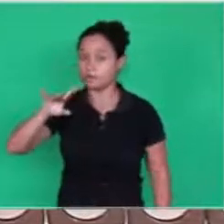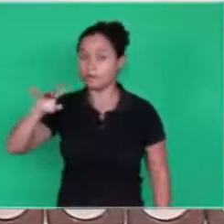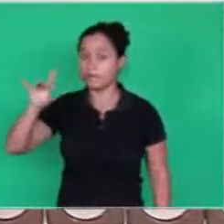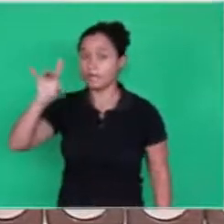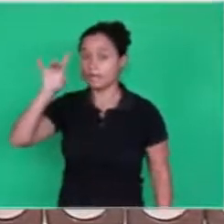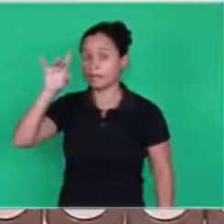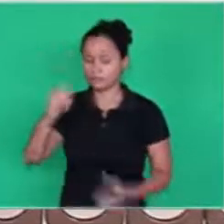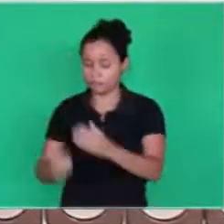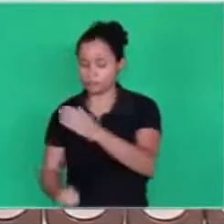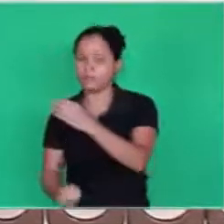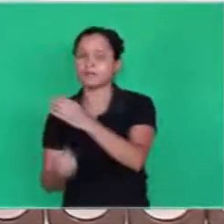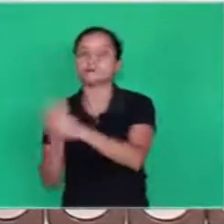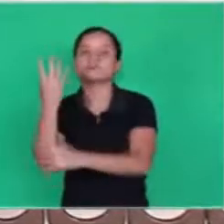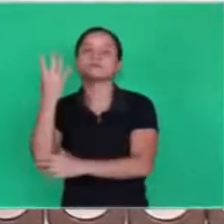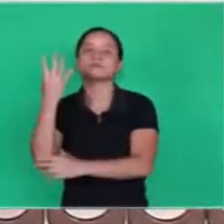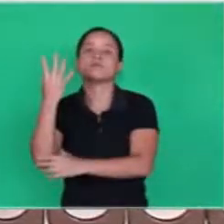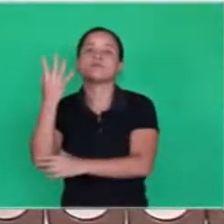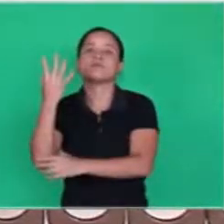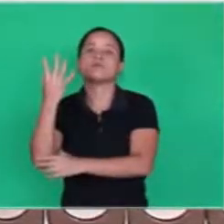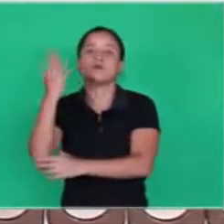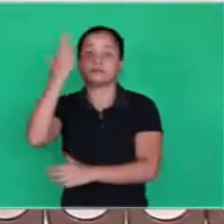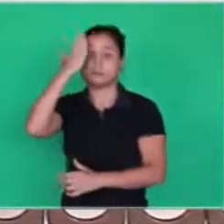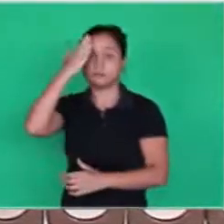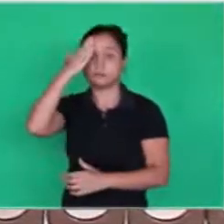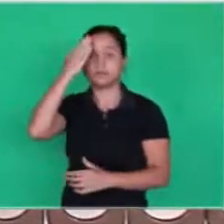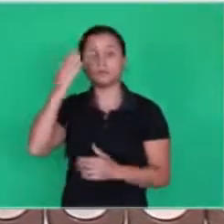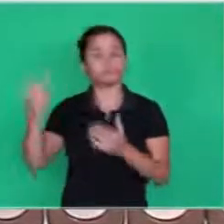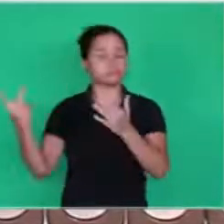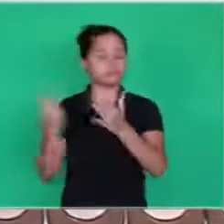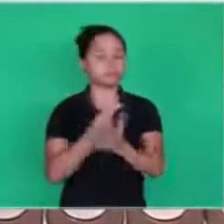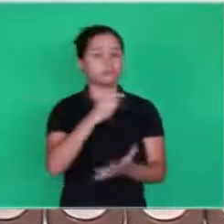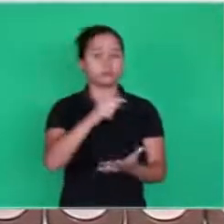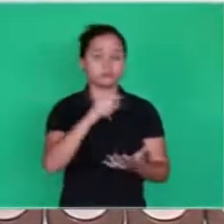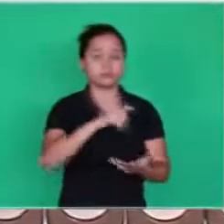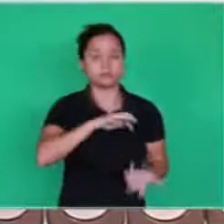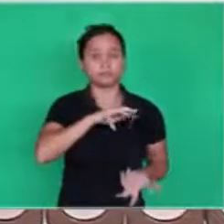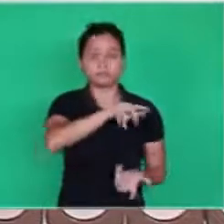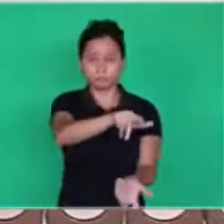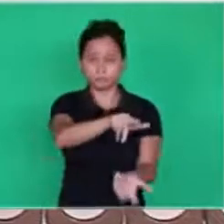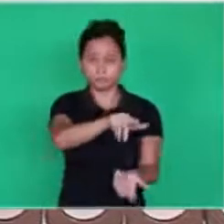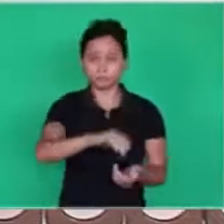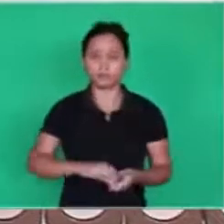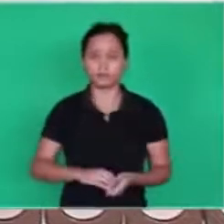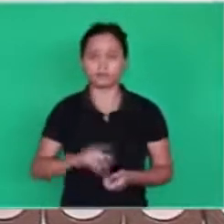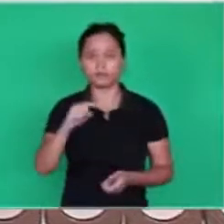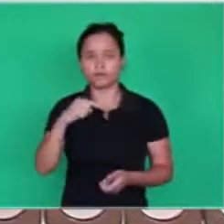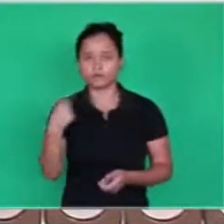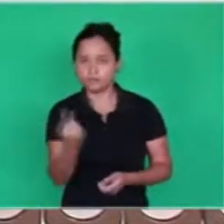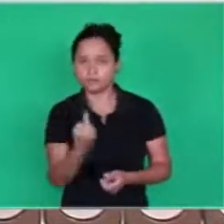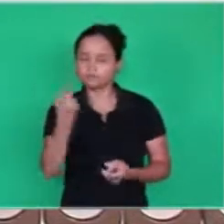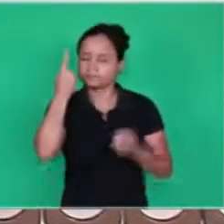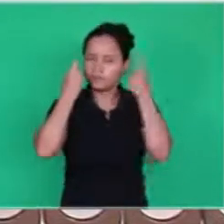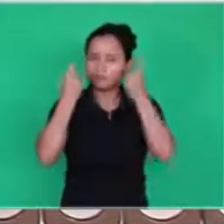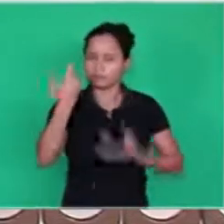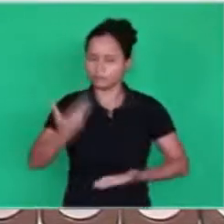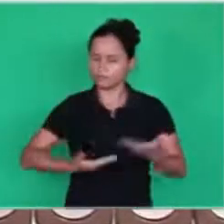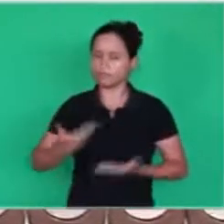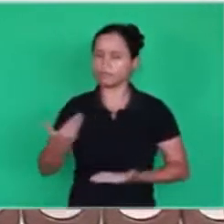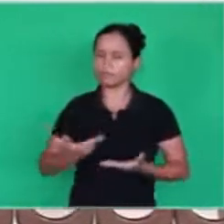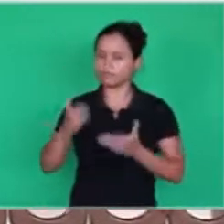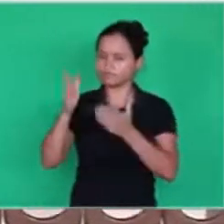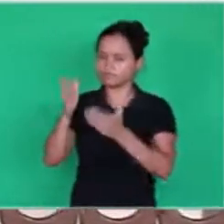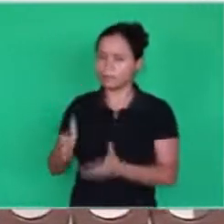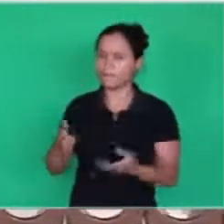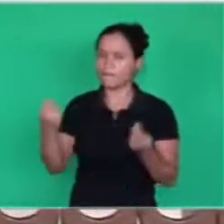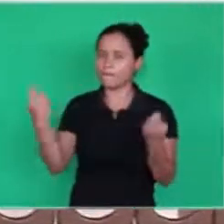vai fazer com o mundo. E a nossa grande preocupação como servos é o seguinte, é estar no projeto de Deus. Nós não podemos sair desse